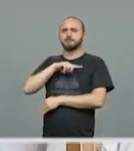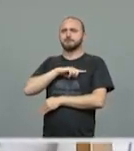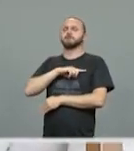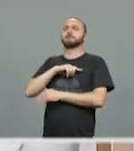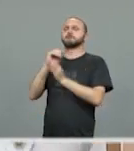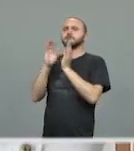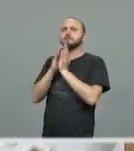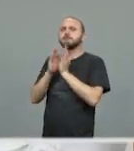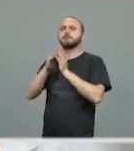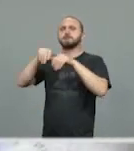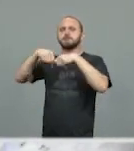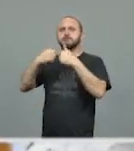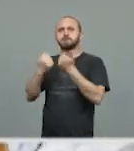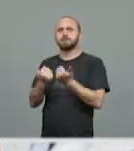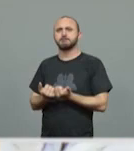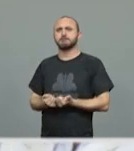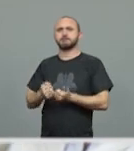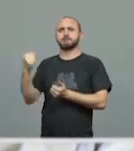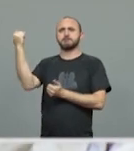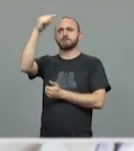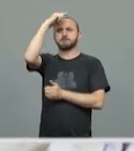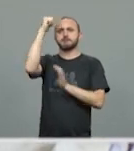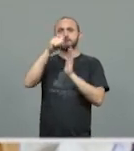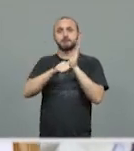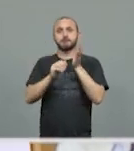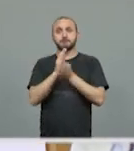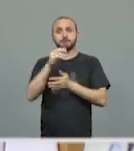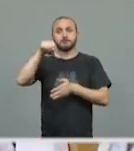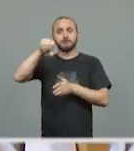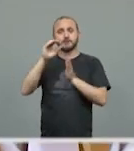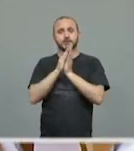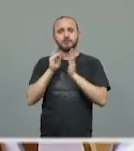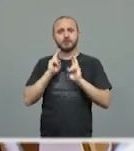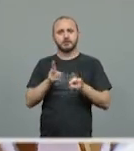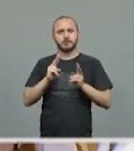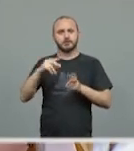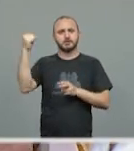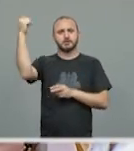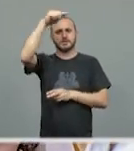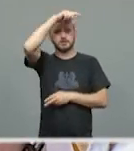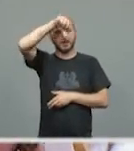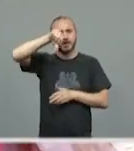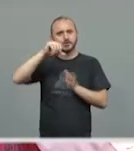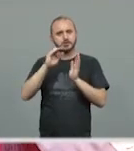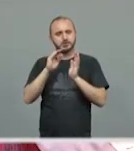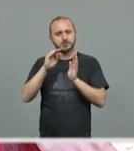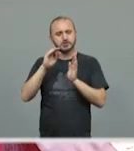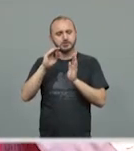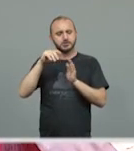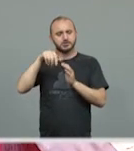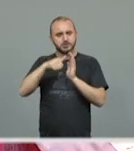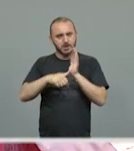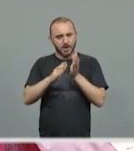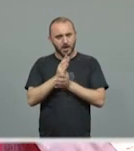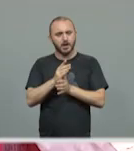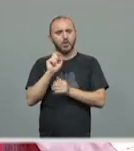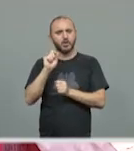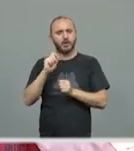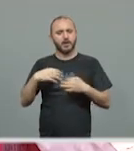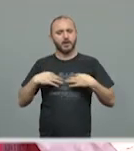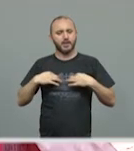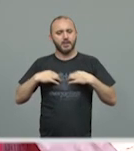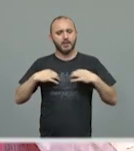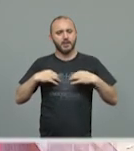o terço das santas chagas, com a novena perpétua das santas chagas no rádio e na TV, é lavar as vestes